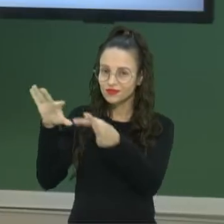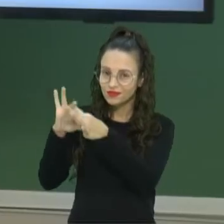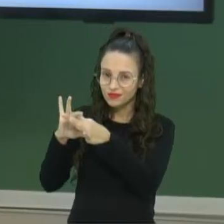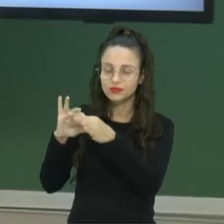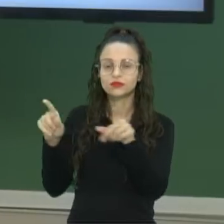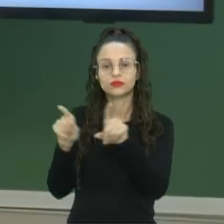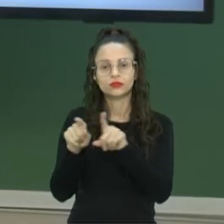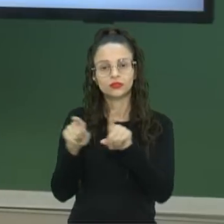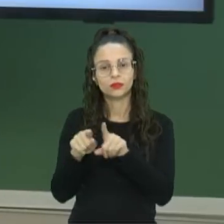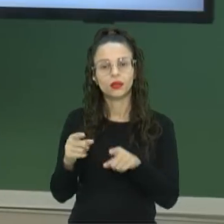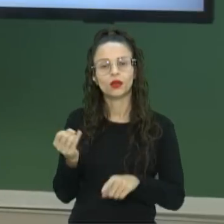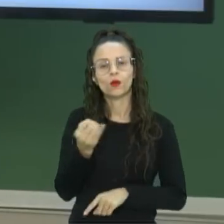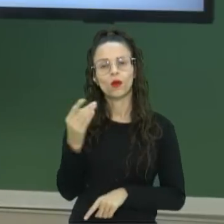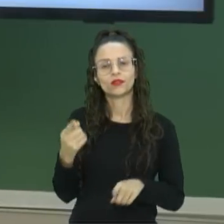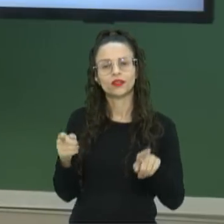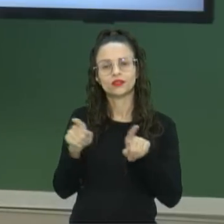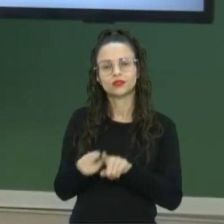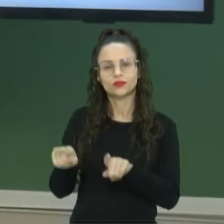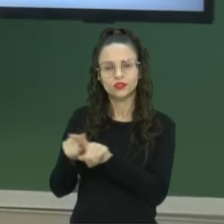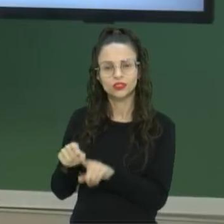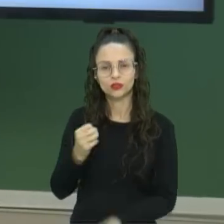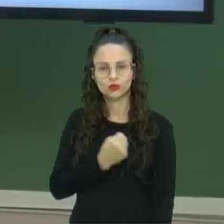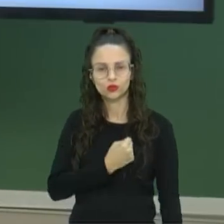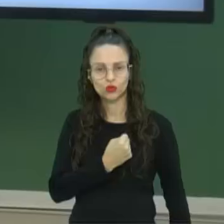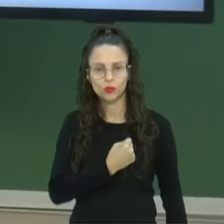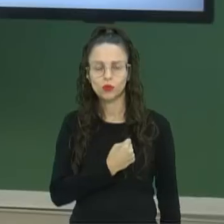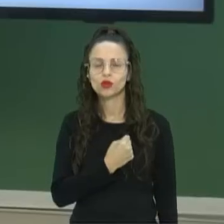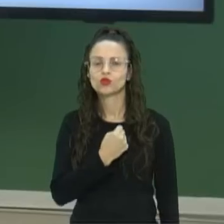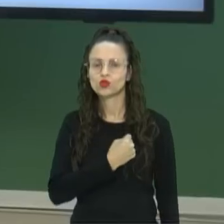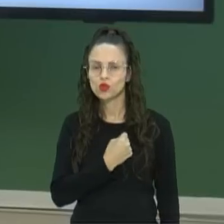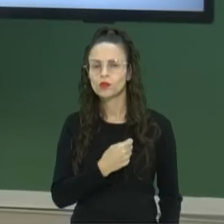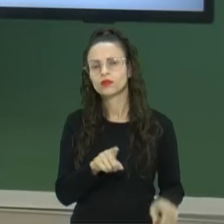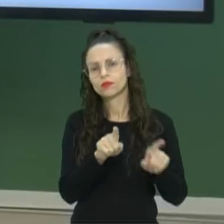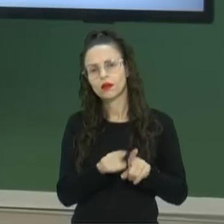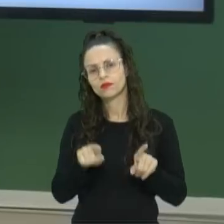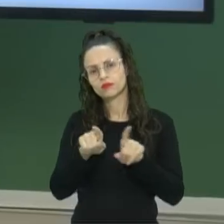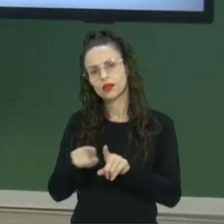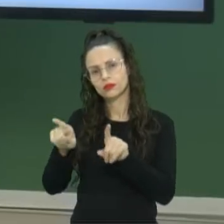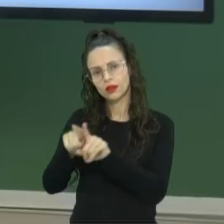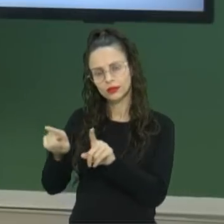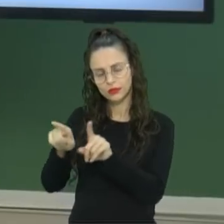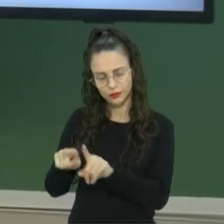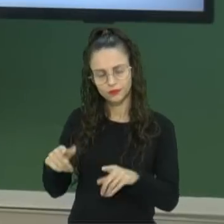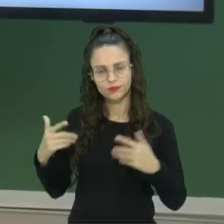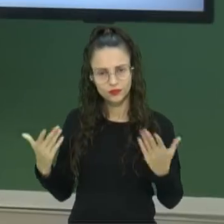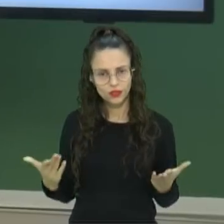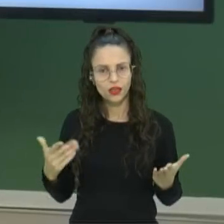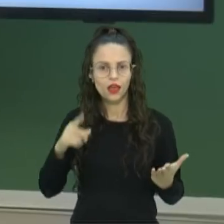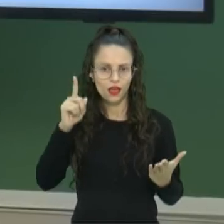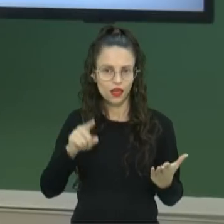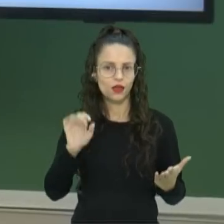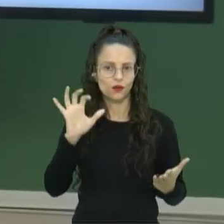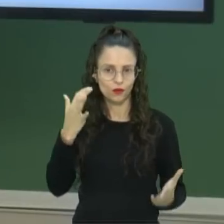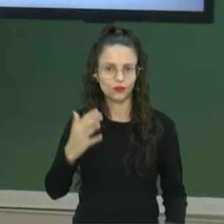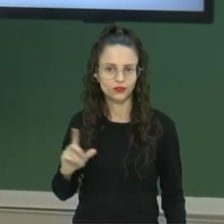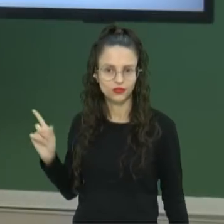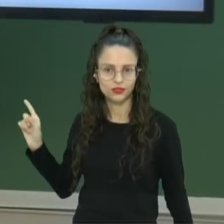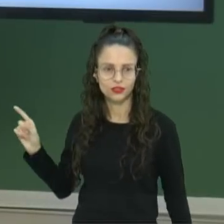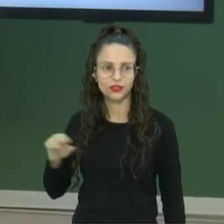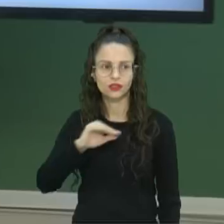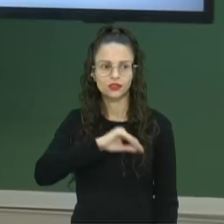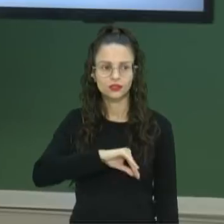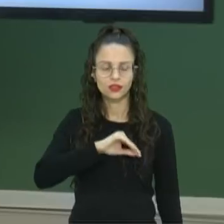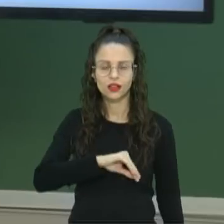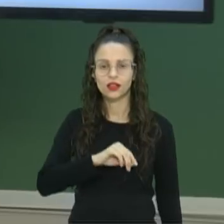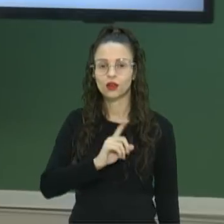ideia também de incidência de valores. O mesmo valor aparecendo várias vezes, que é o que acontece aqui, ó. O salário